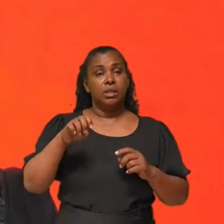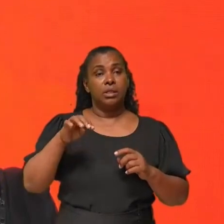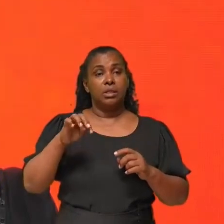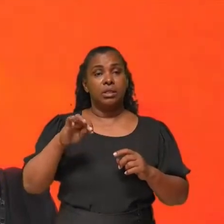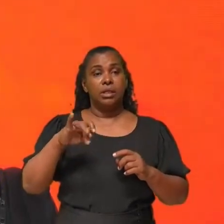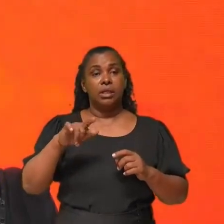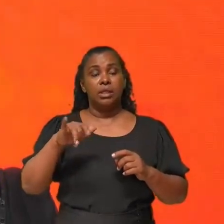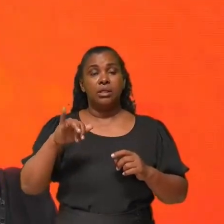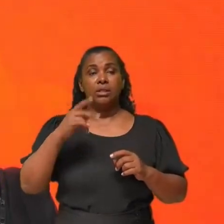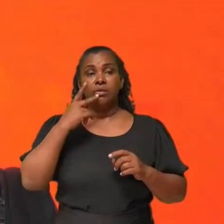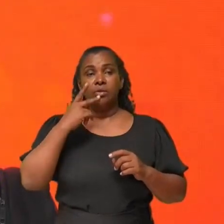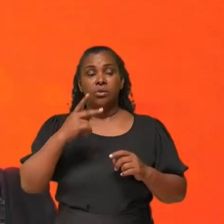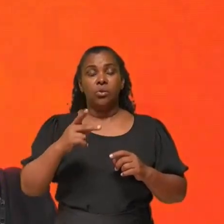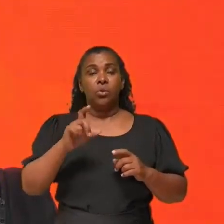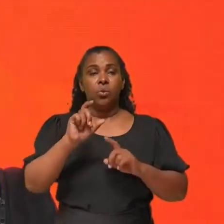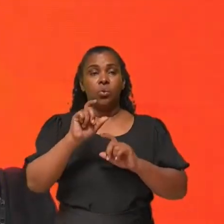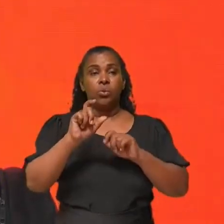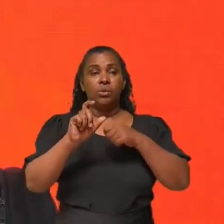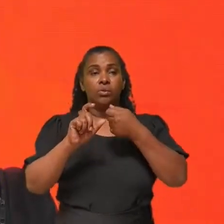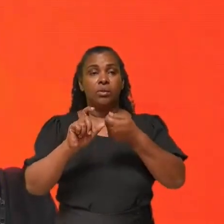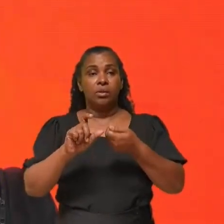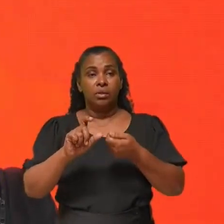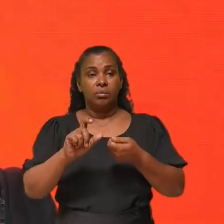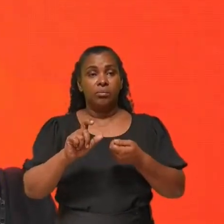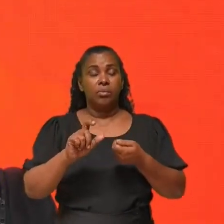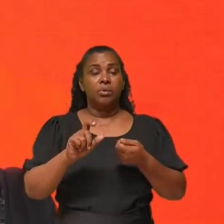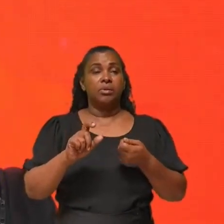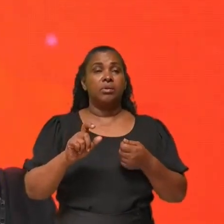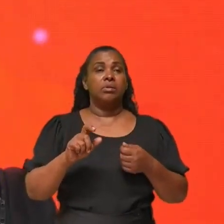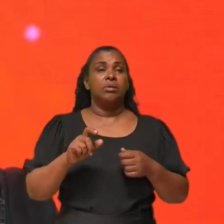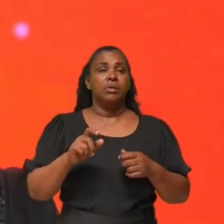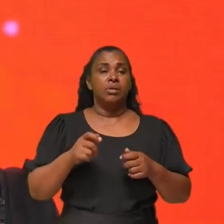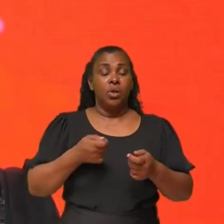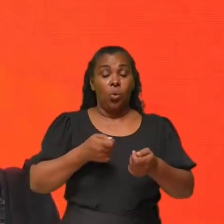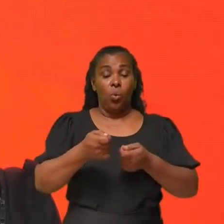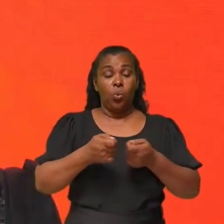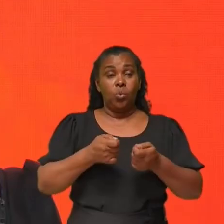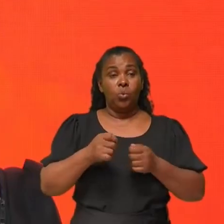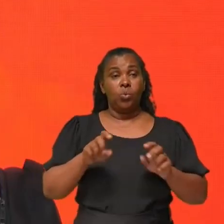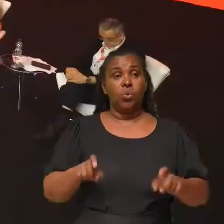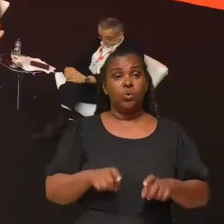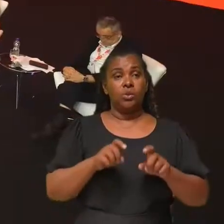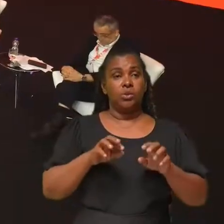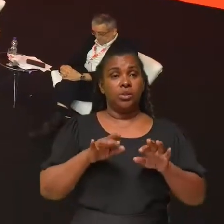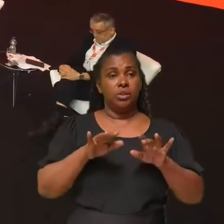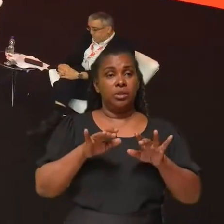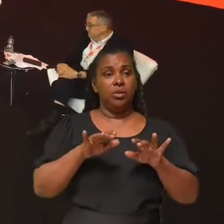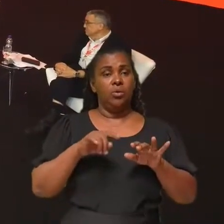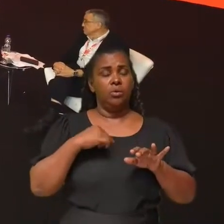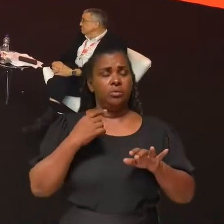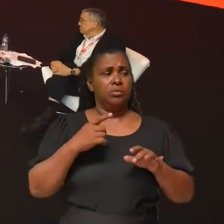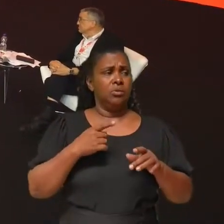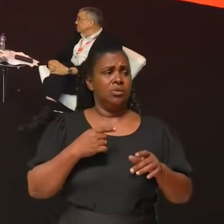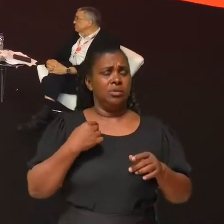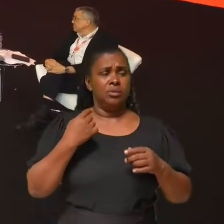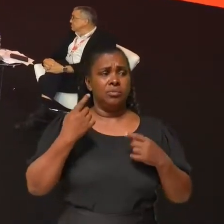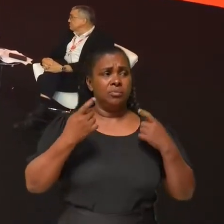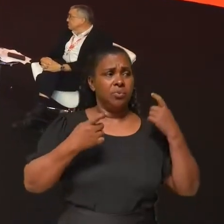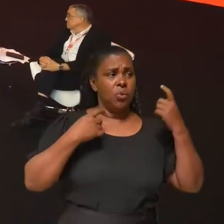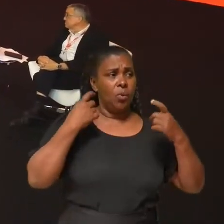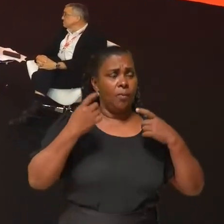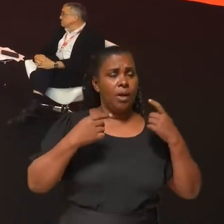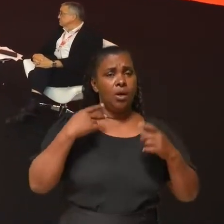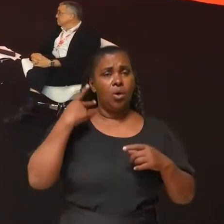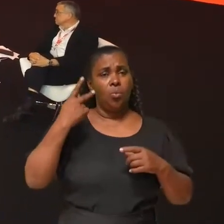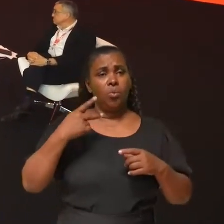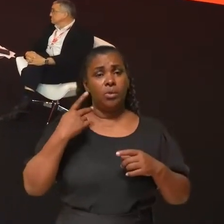gente talvez, pela própria agitação política, não compreenda bem do que nós estamos falando. Quando nós